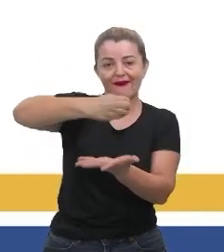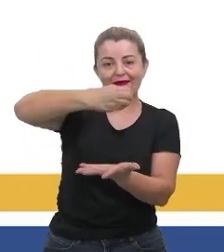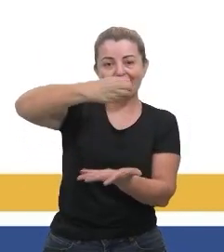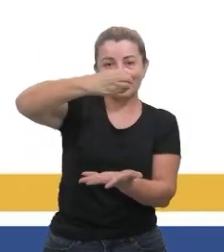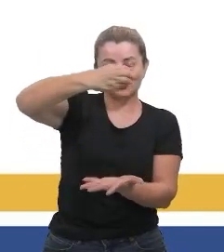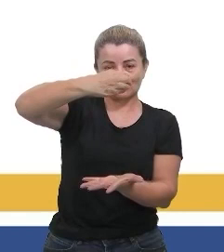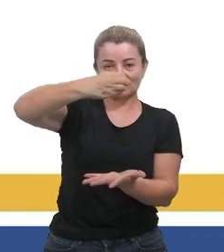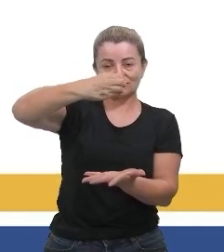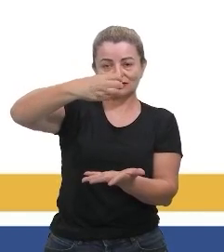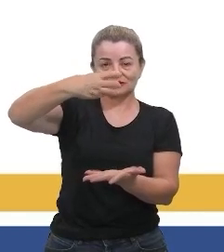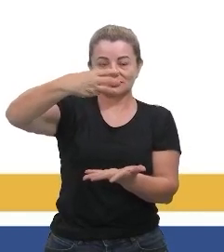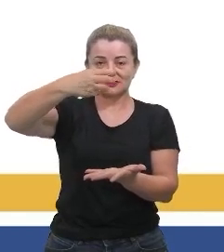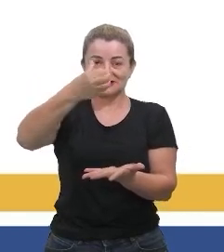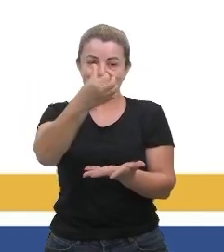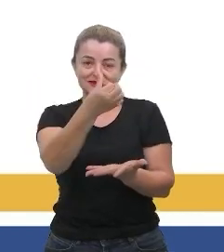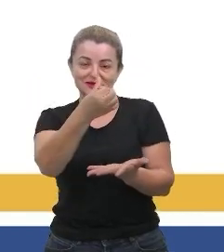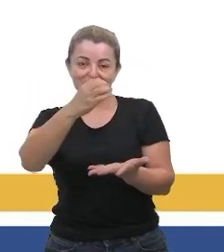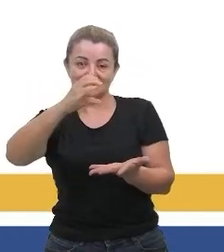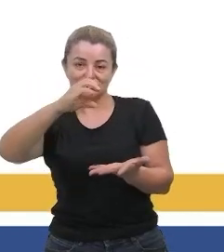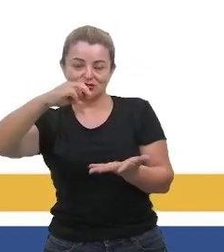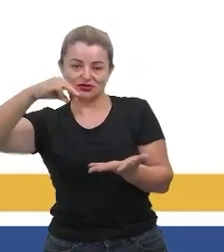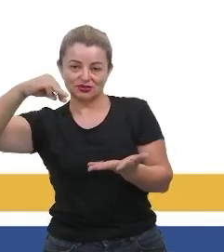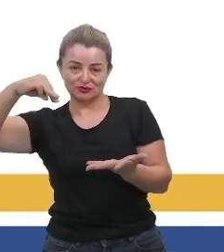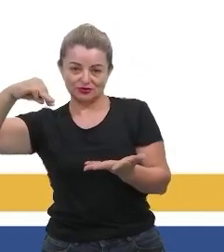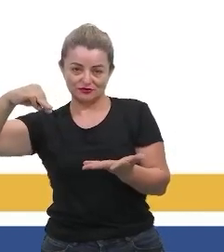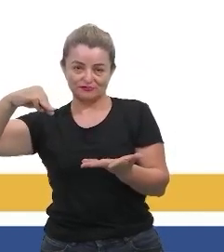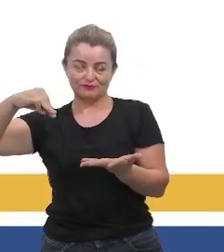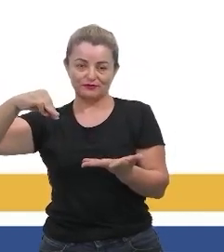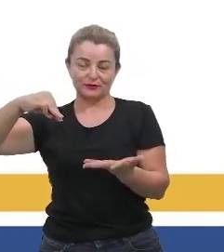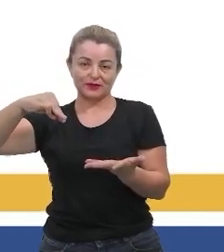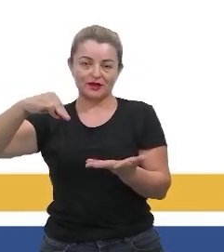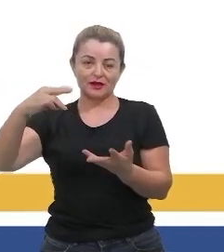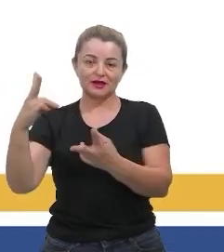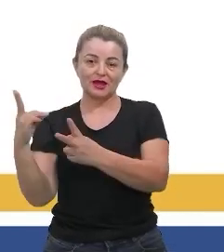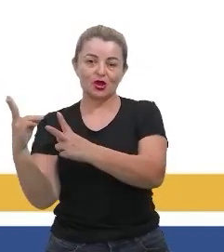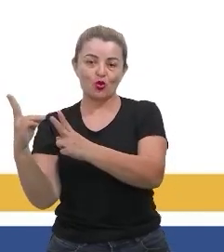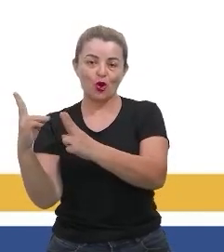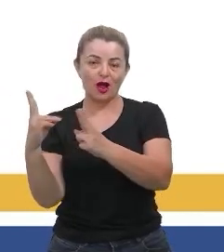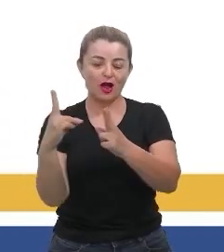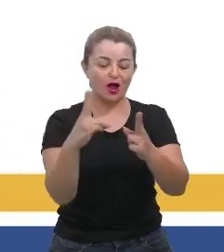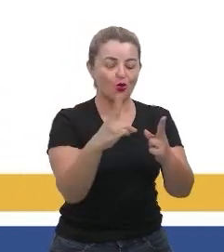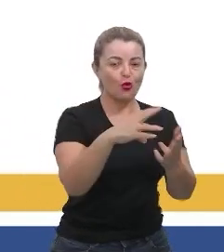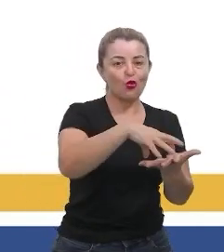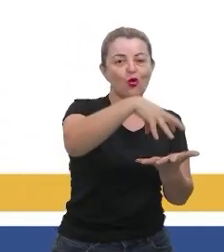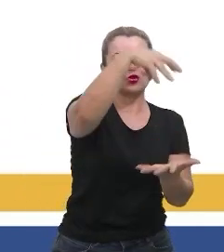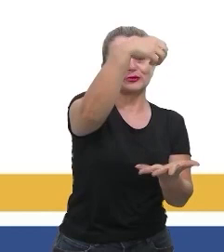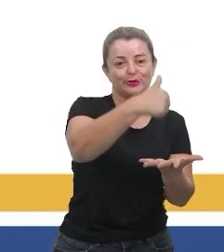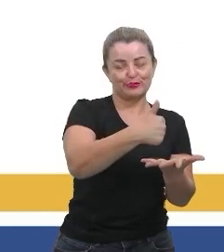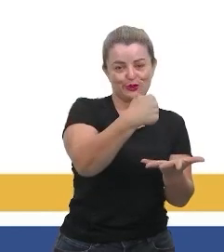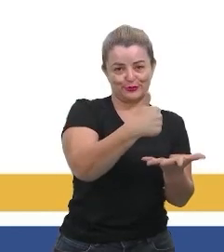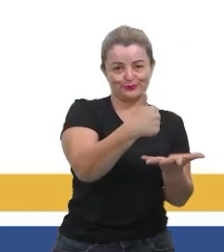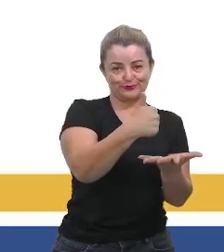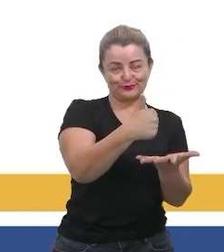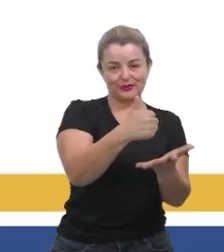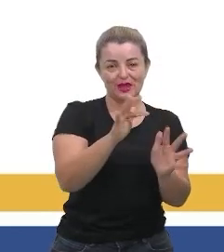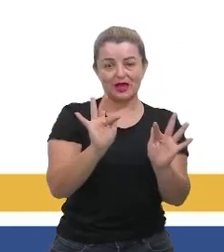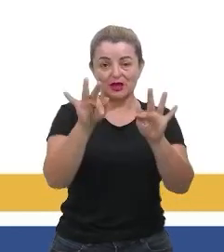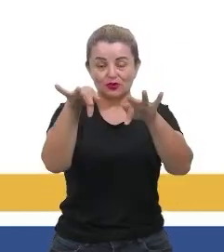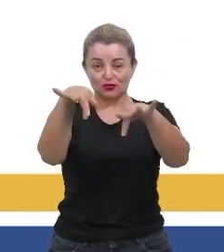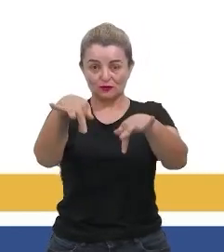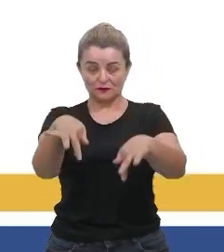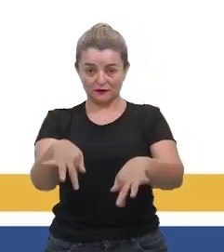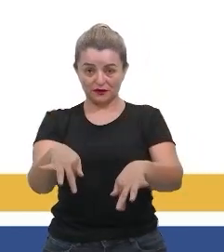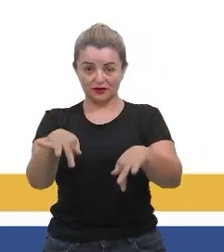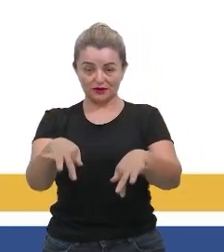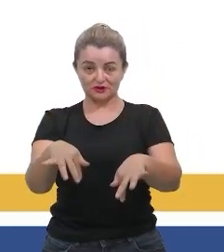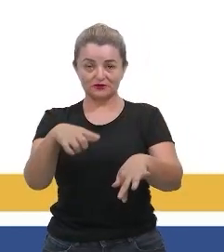centímetros, cujo eixo de simetria é o mesmo do cone original. Dessa forma, ao final da escultura, tem a